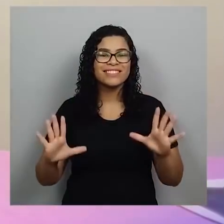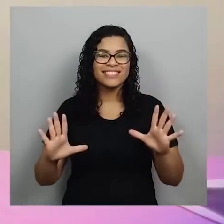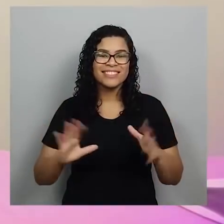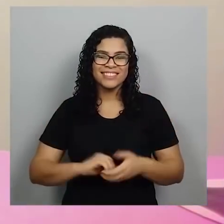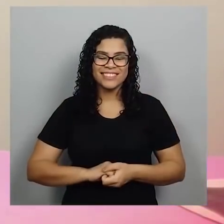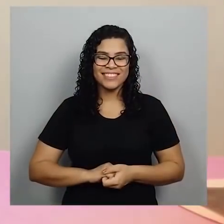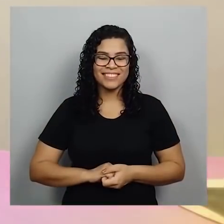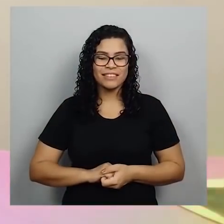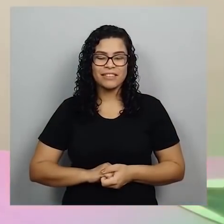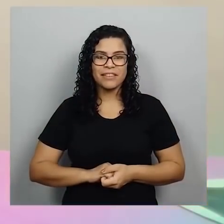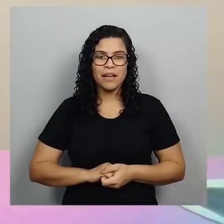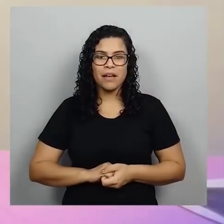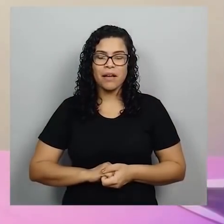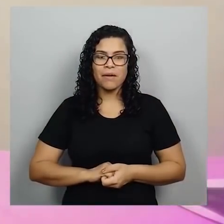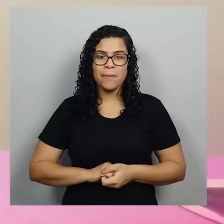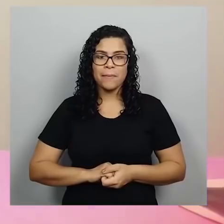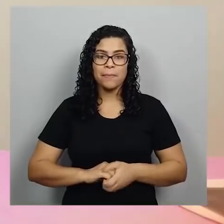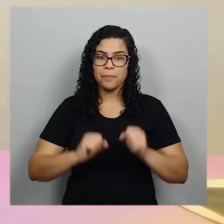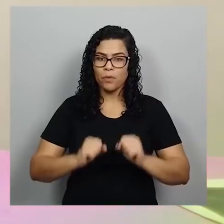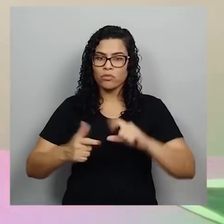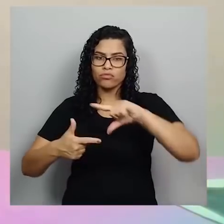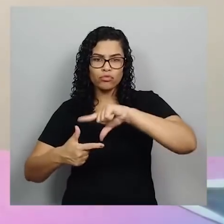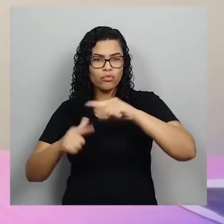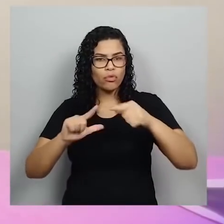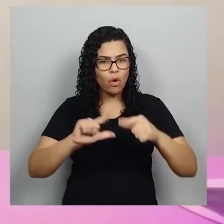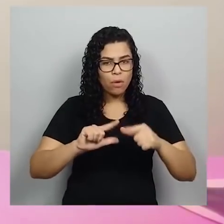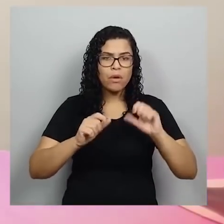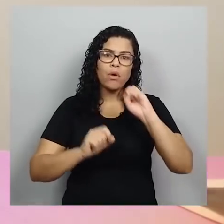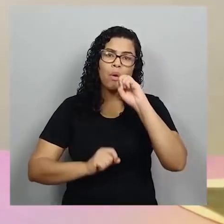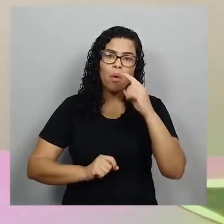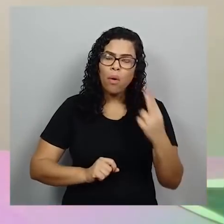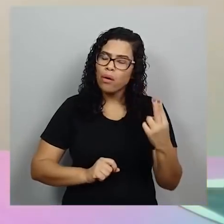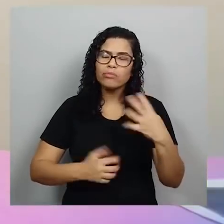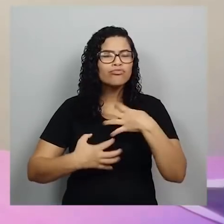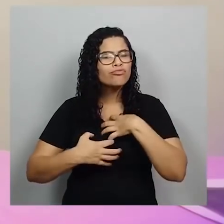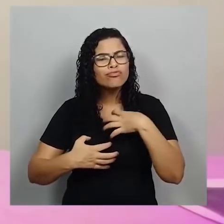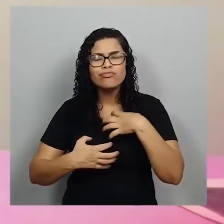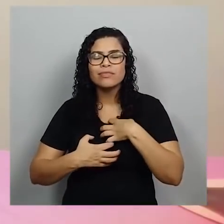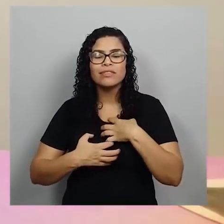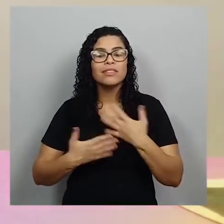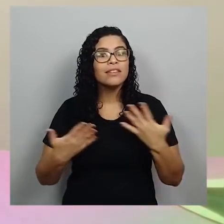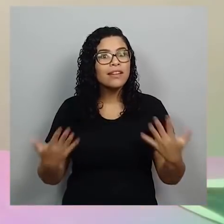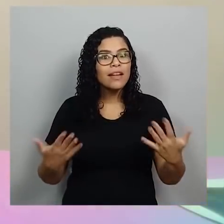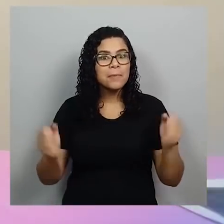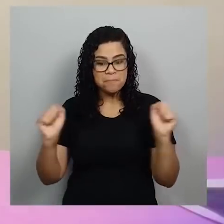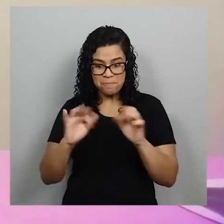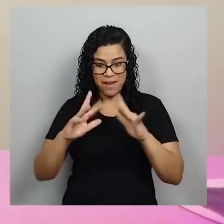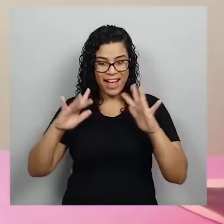alguma figura ou algo mais abstrato, como formas. E como mágica